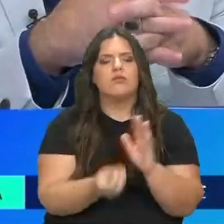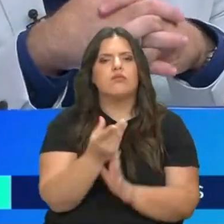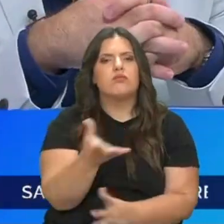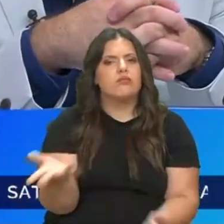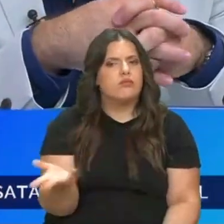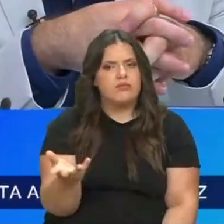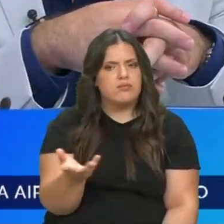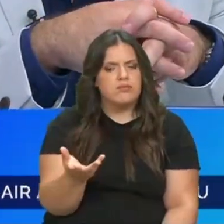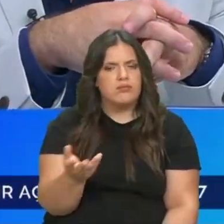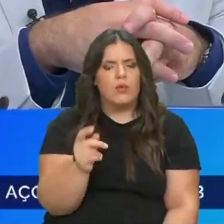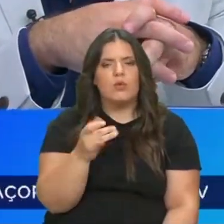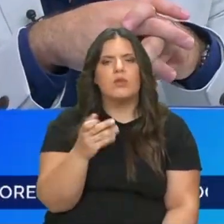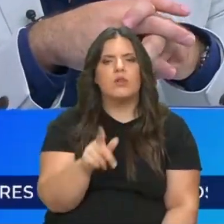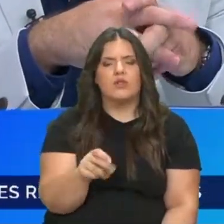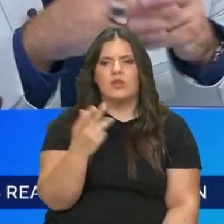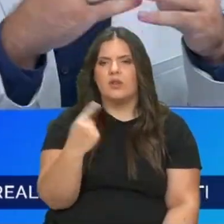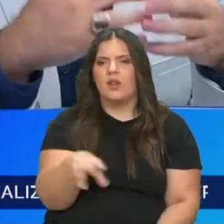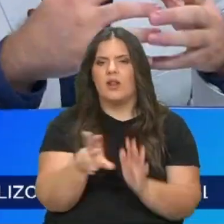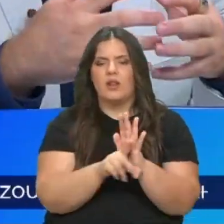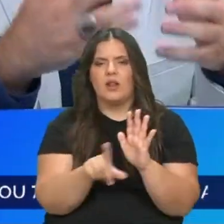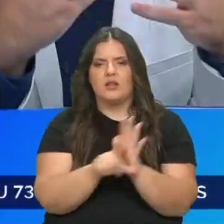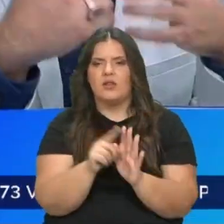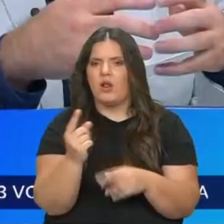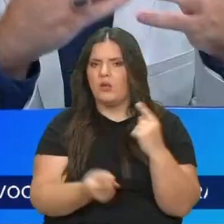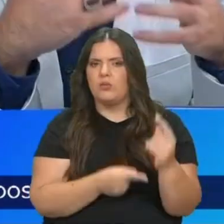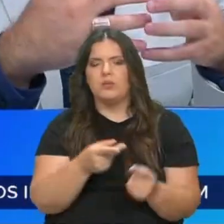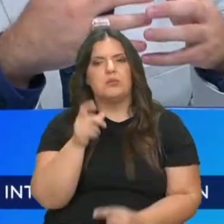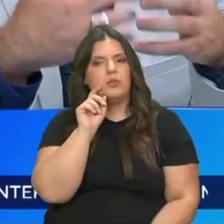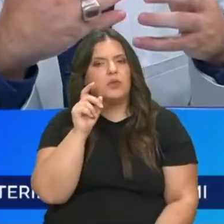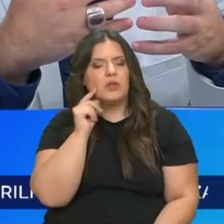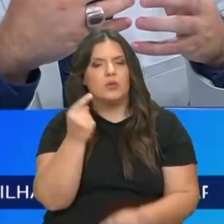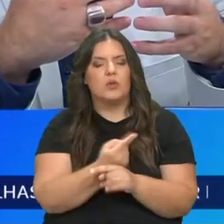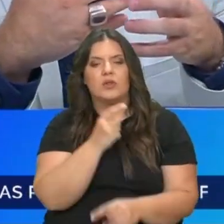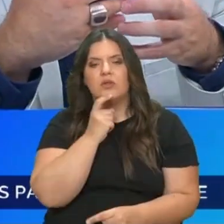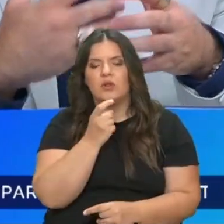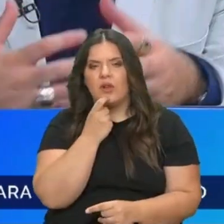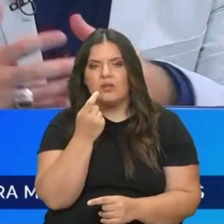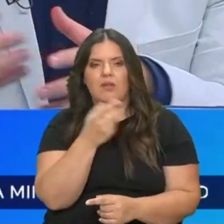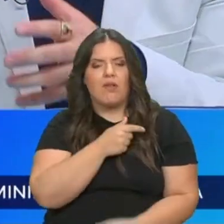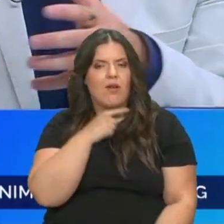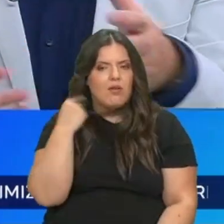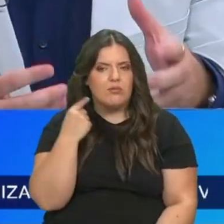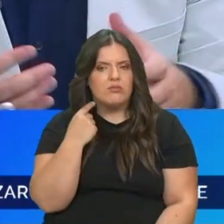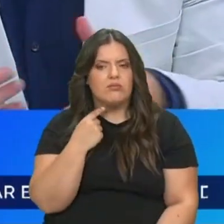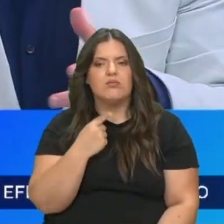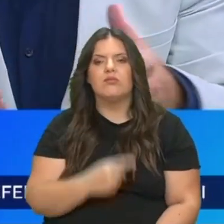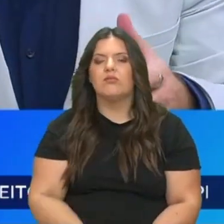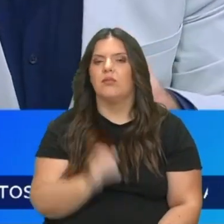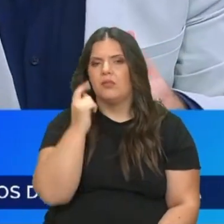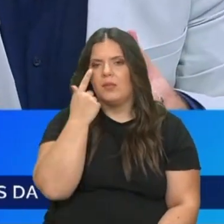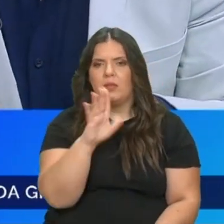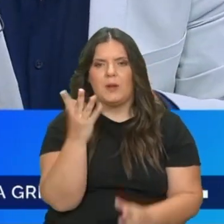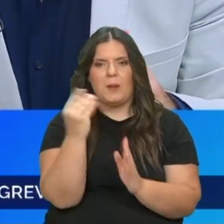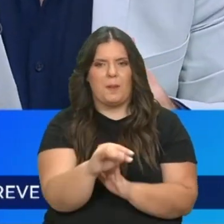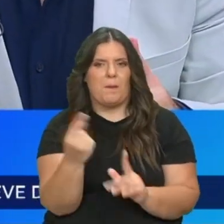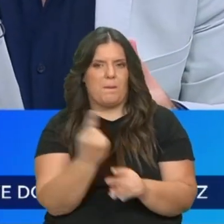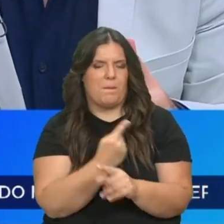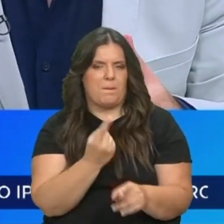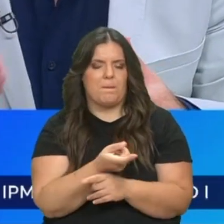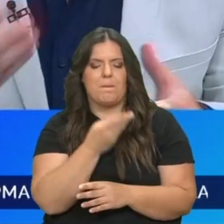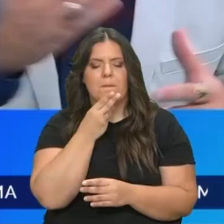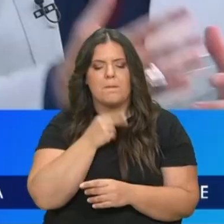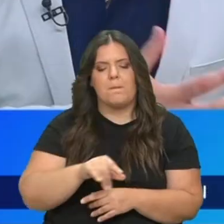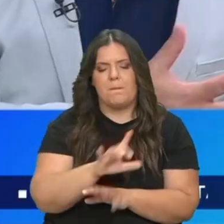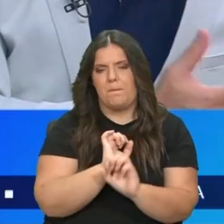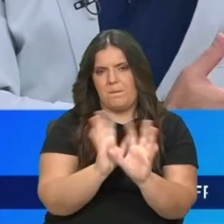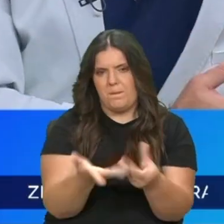É que o Níger tem algumas leis que protegem espécies geológicas raras, sobretudo aplicadas a espécies geológicas terrestres, como é